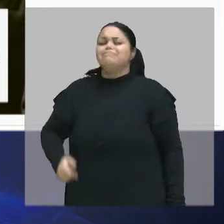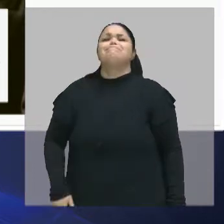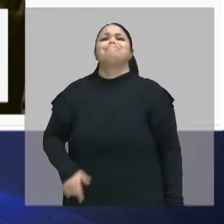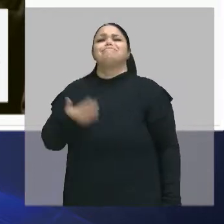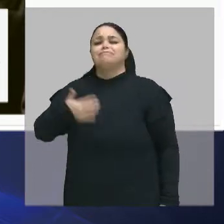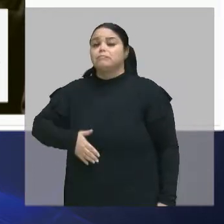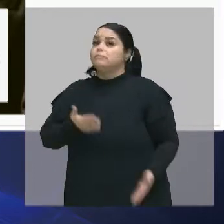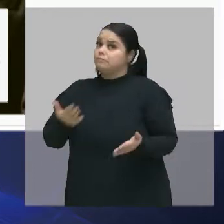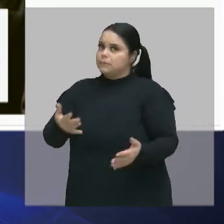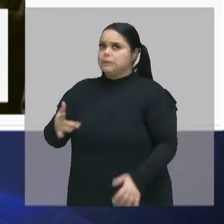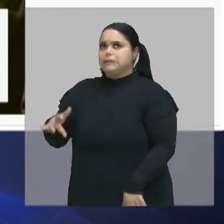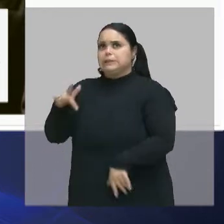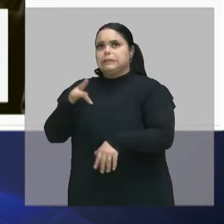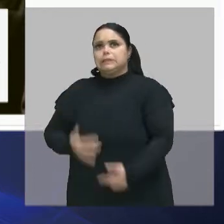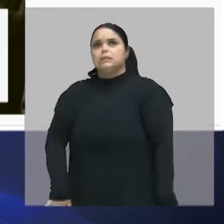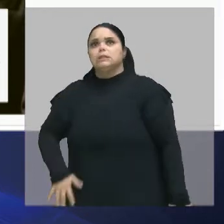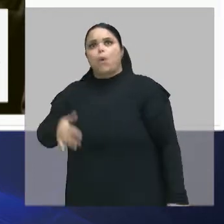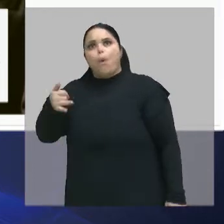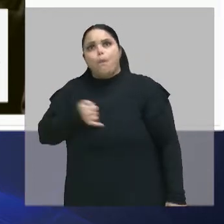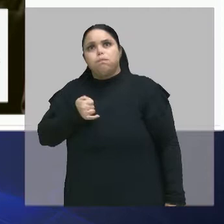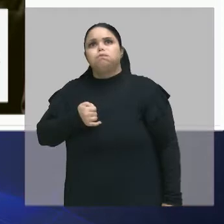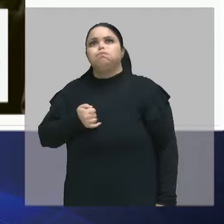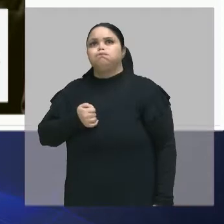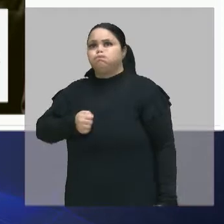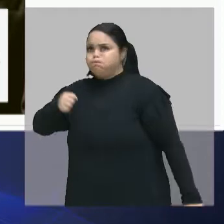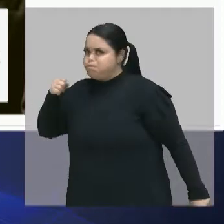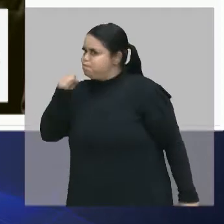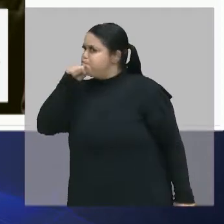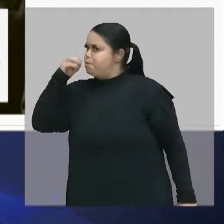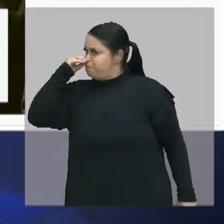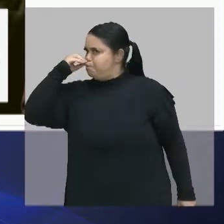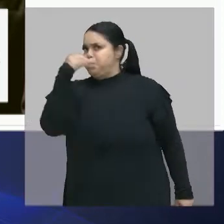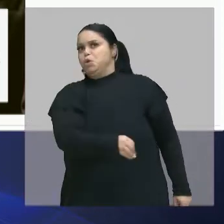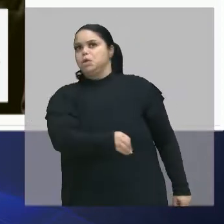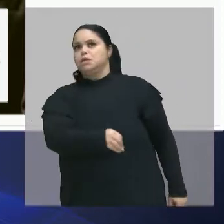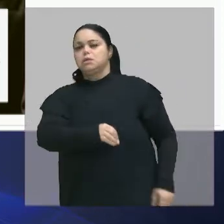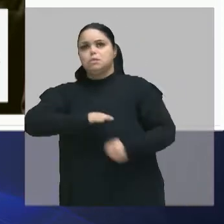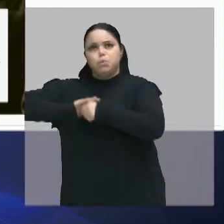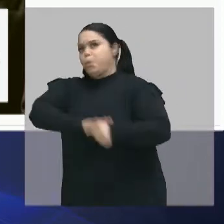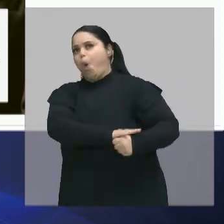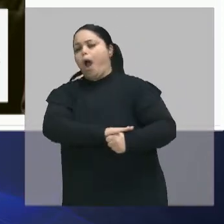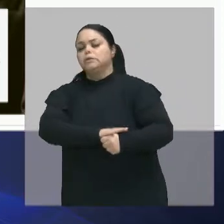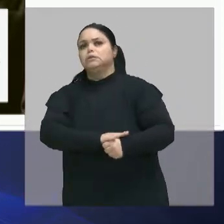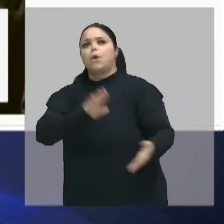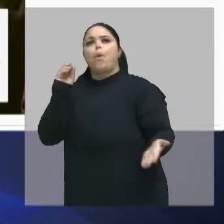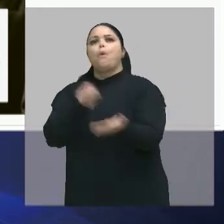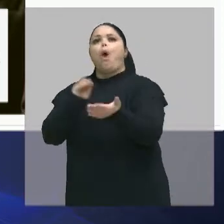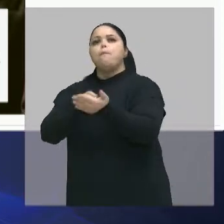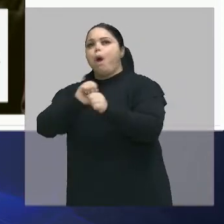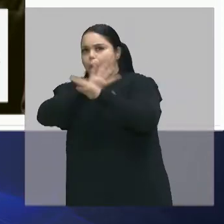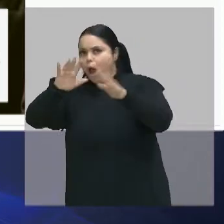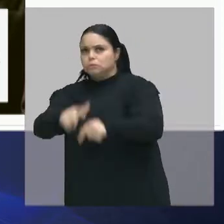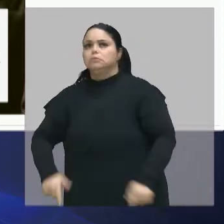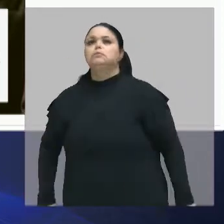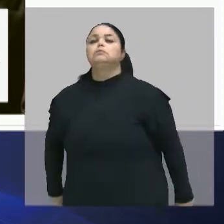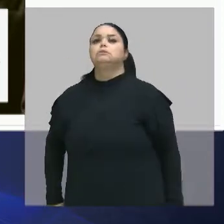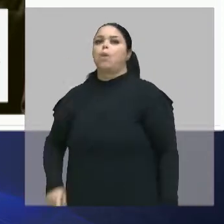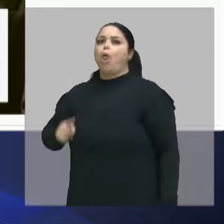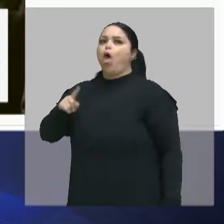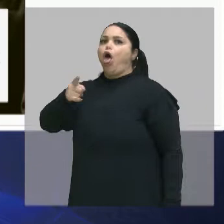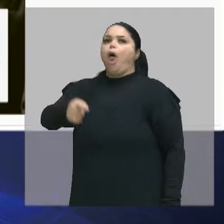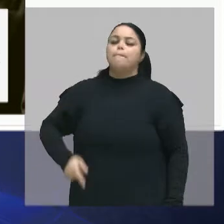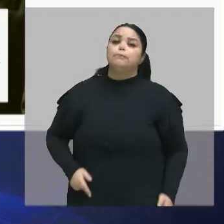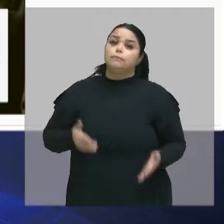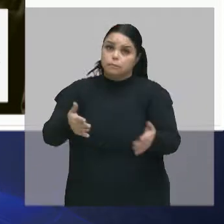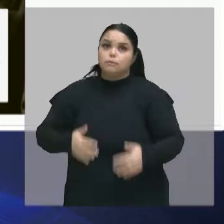aqui o nosso repúdio à falta total da transparência, principalmente no transporte